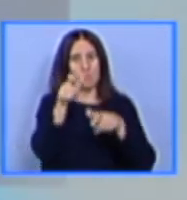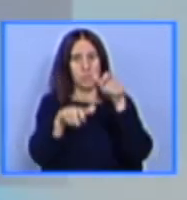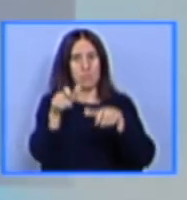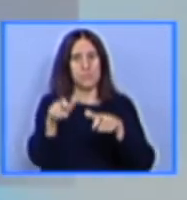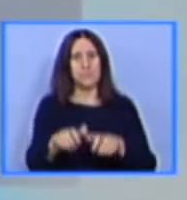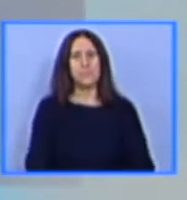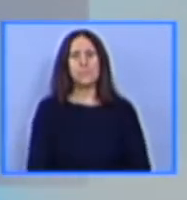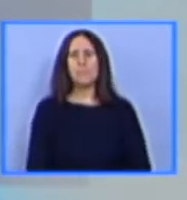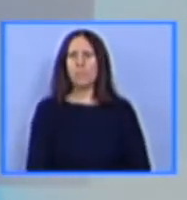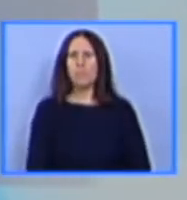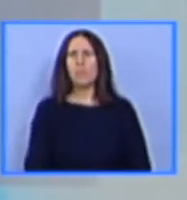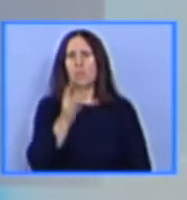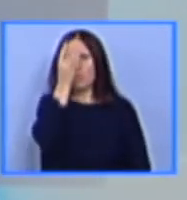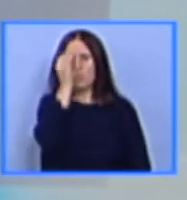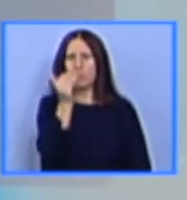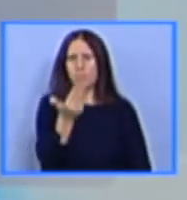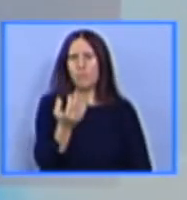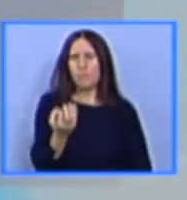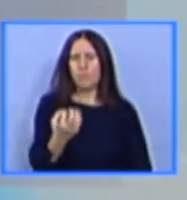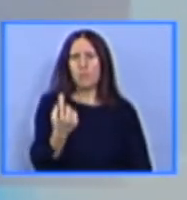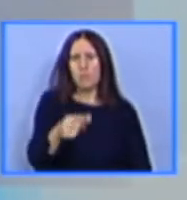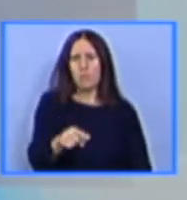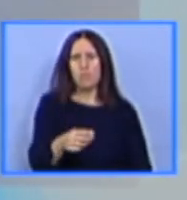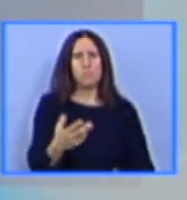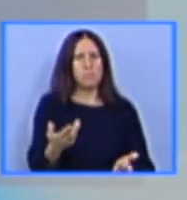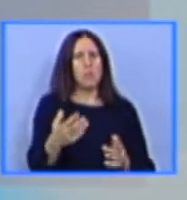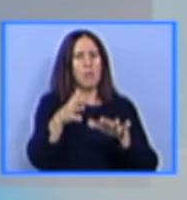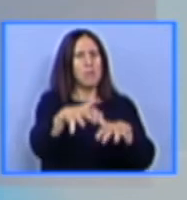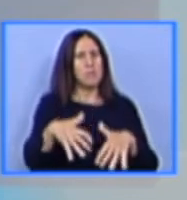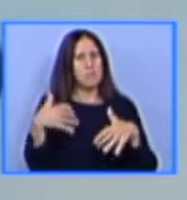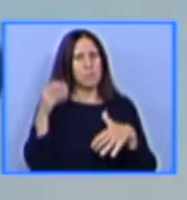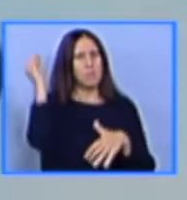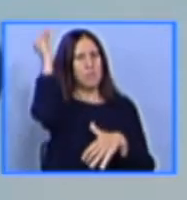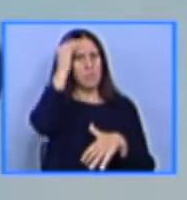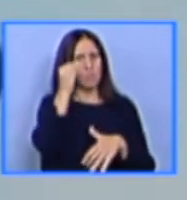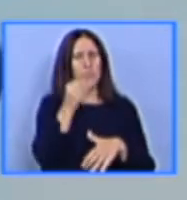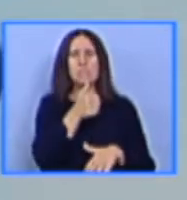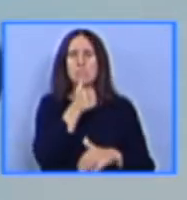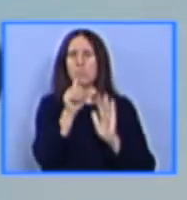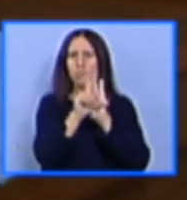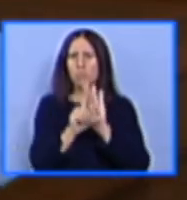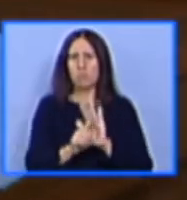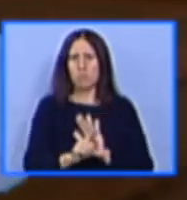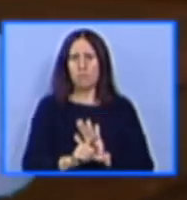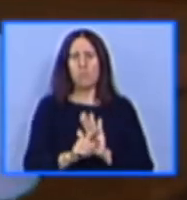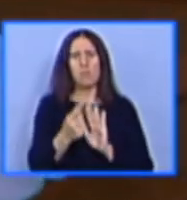Na sua opinião, existe em todo caso o distanciamento da Assembleia da República, do processo da decisão legislativa